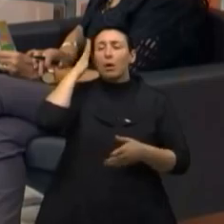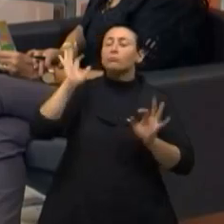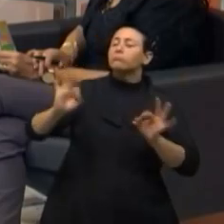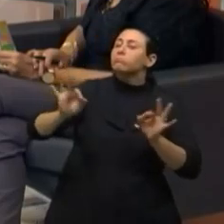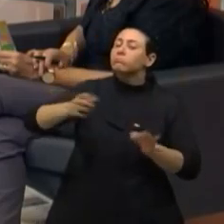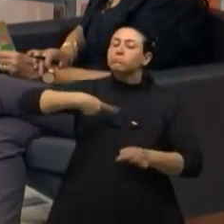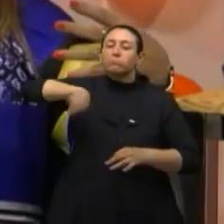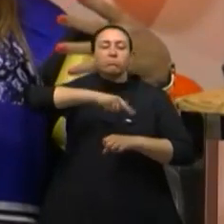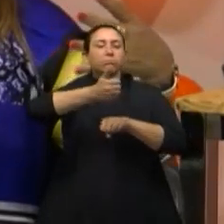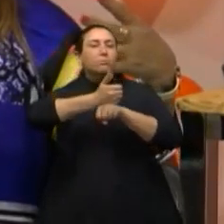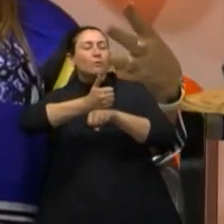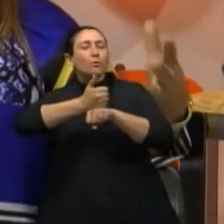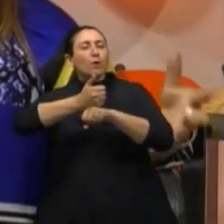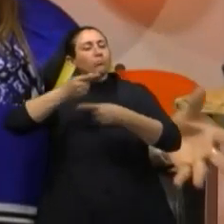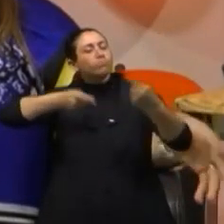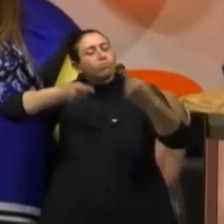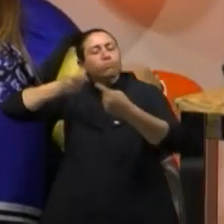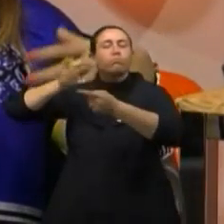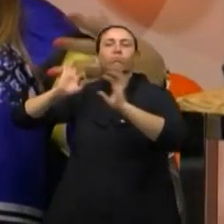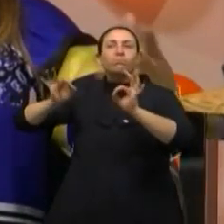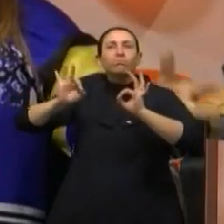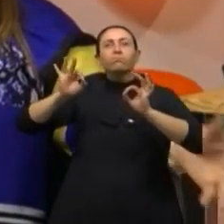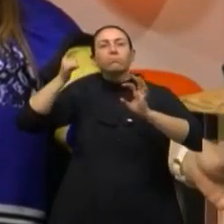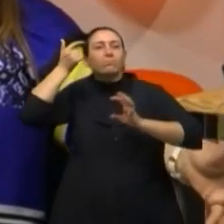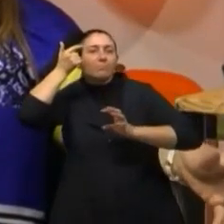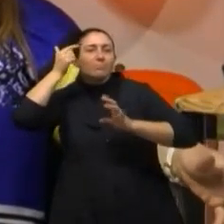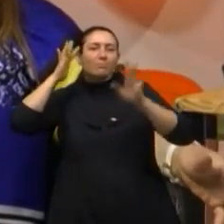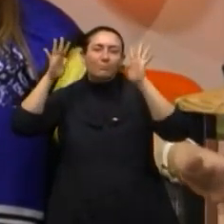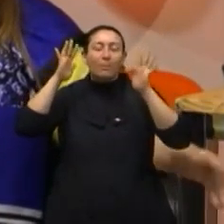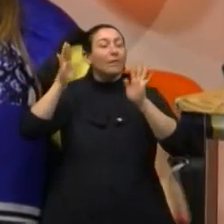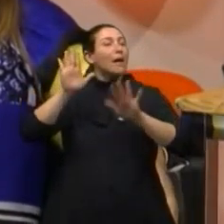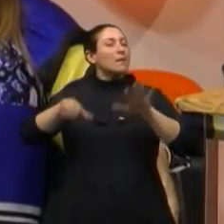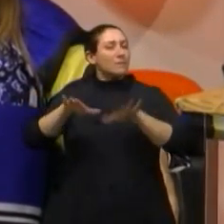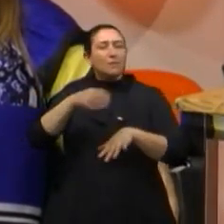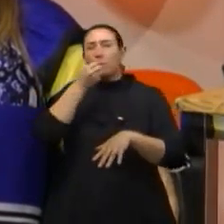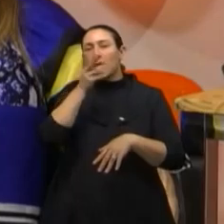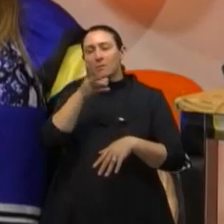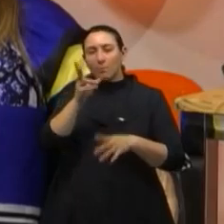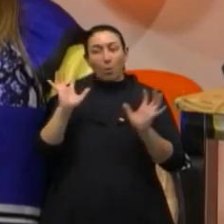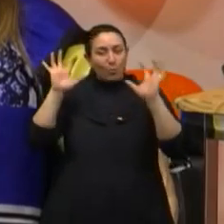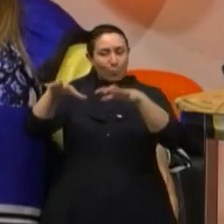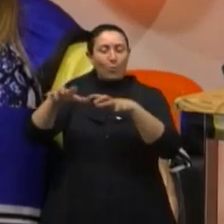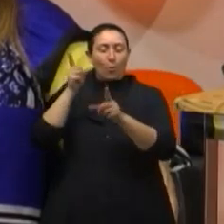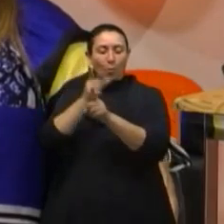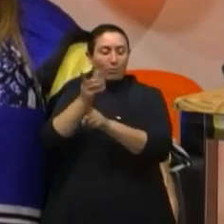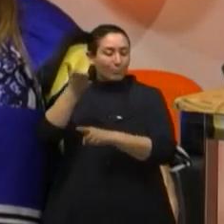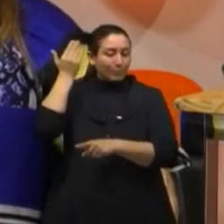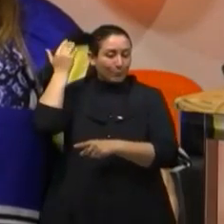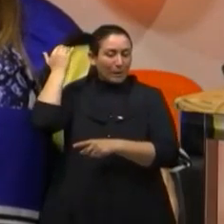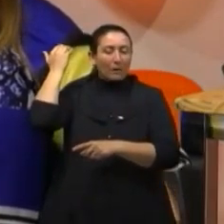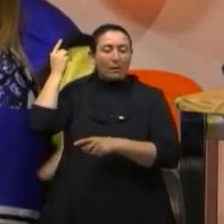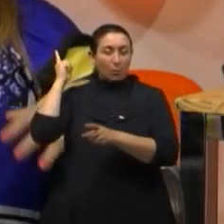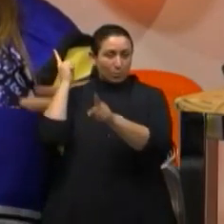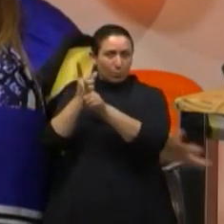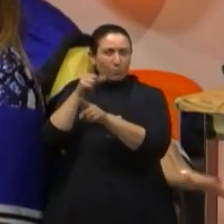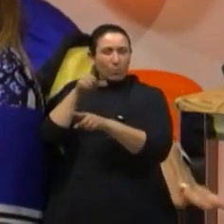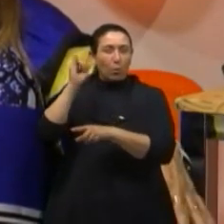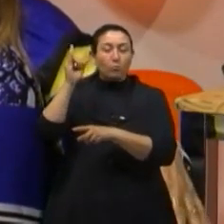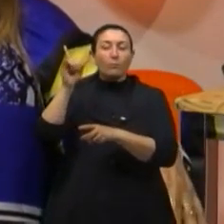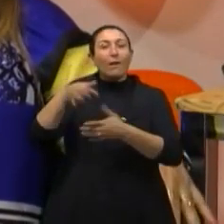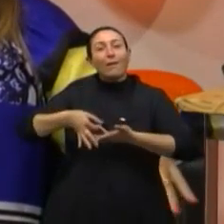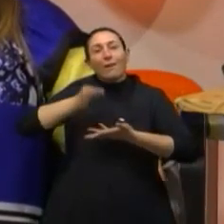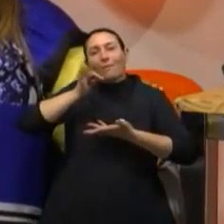e a gente é um ambiente descontraído sempre é numa cafeteria a último foi no lê cafeteria que naos Aranha